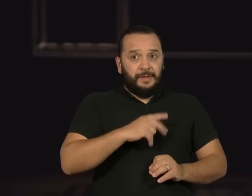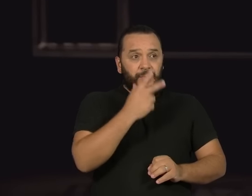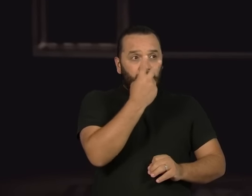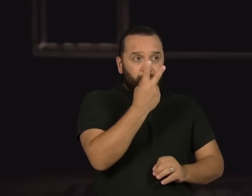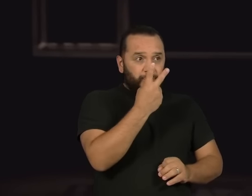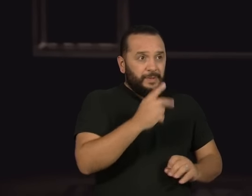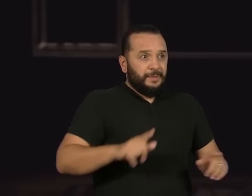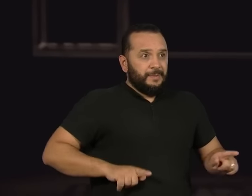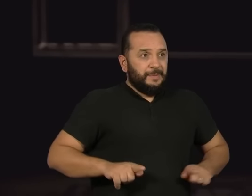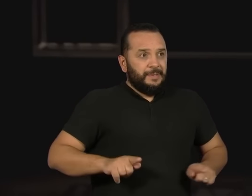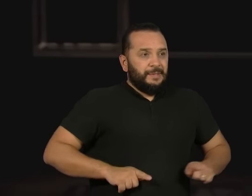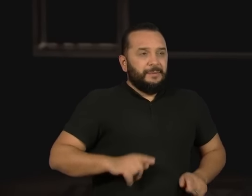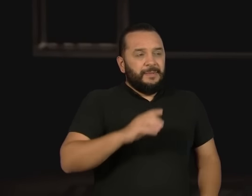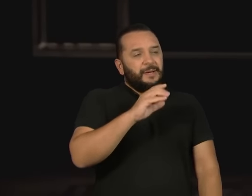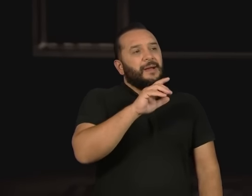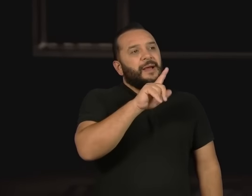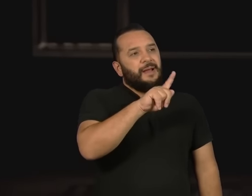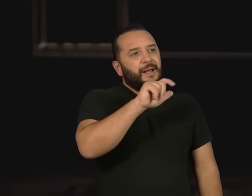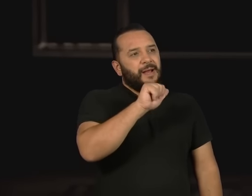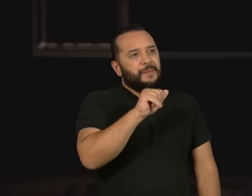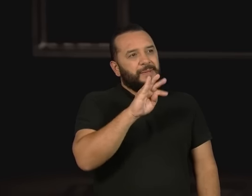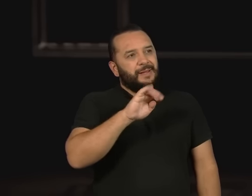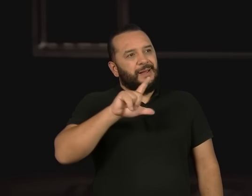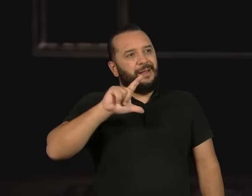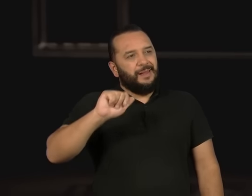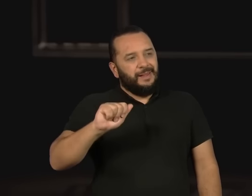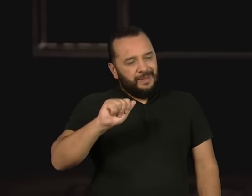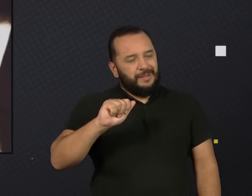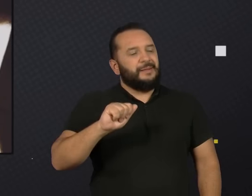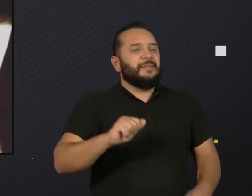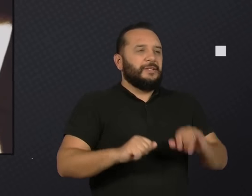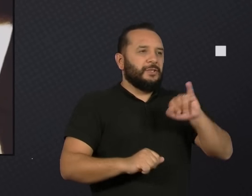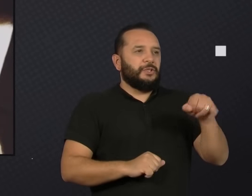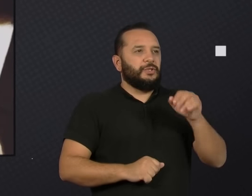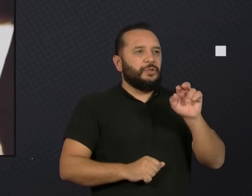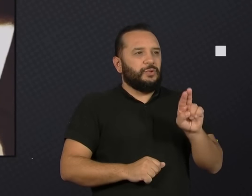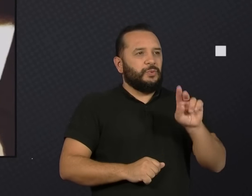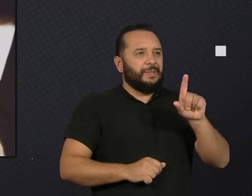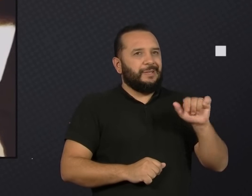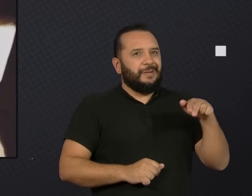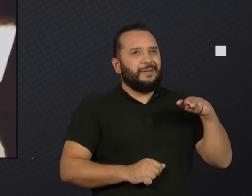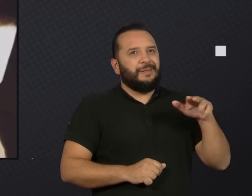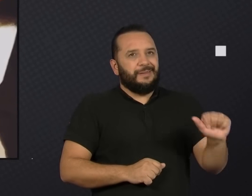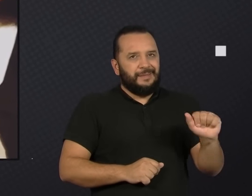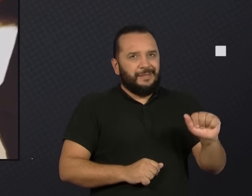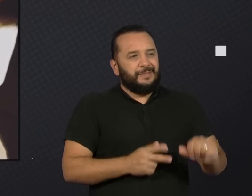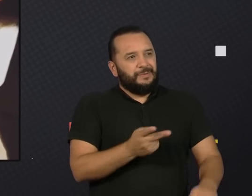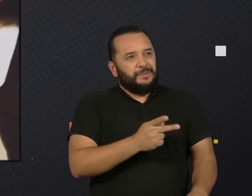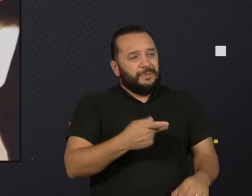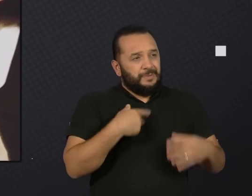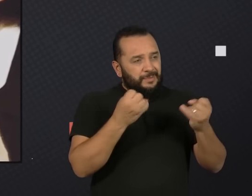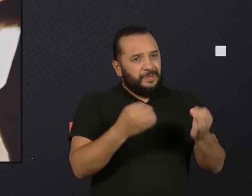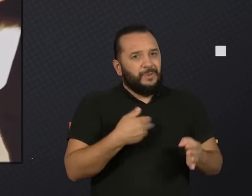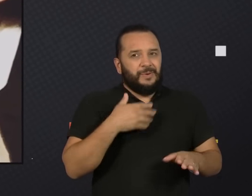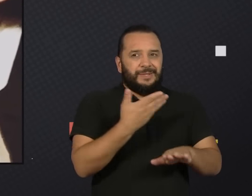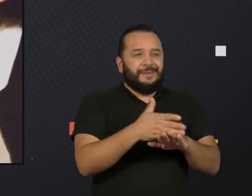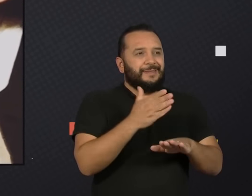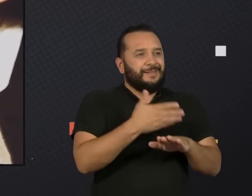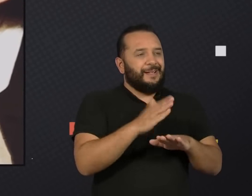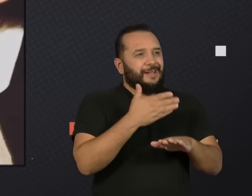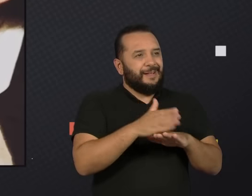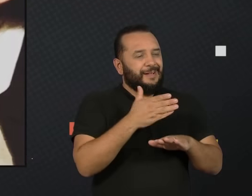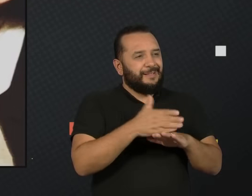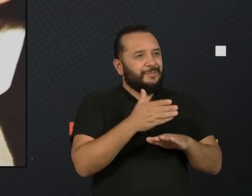Gabriela Carneiro da Cunha e a Juliana Carneiro da Cunha. E foi a Juliana que te falou sobre um estágio no Teatro du Soleil, na